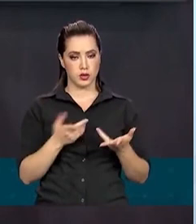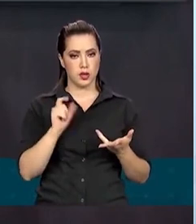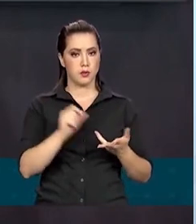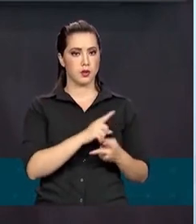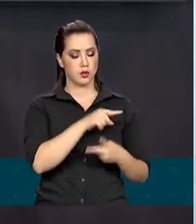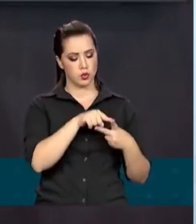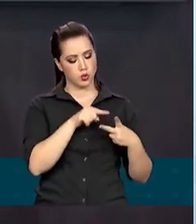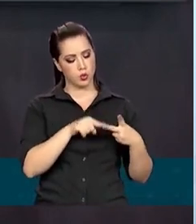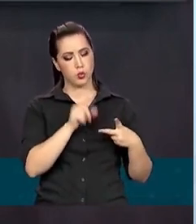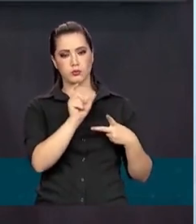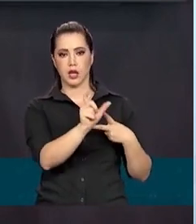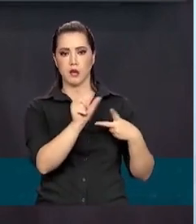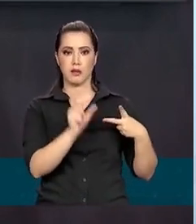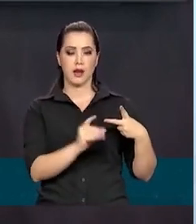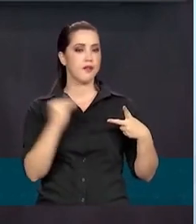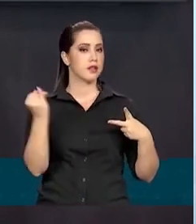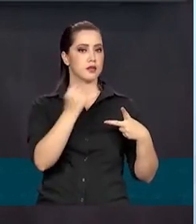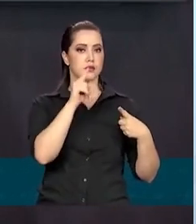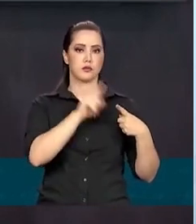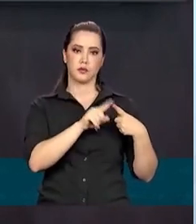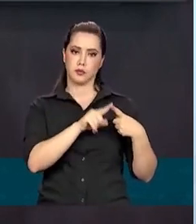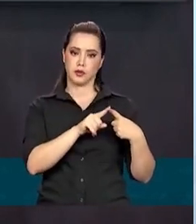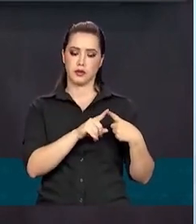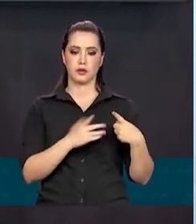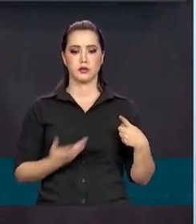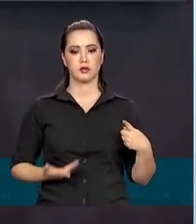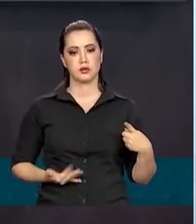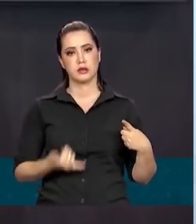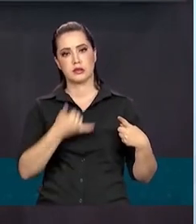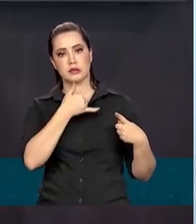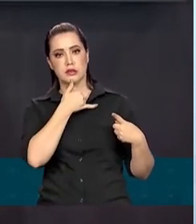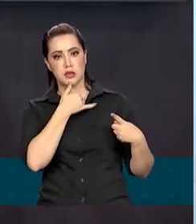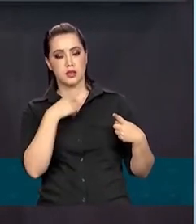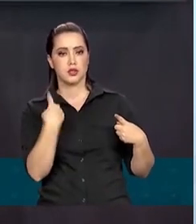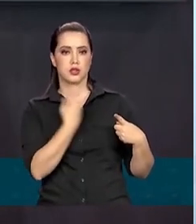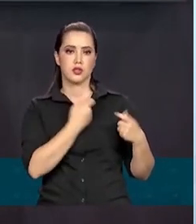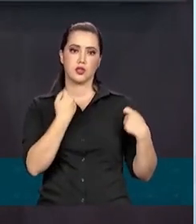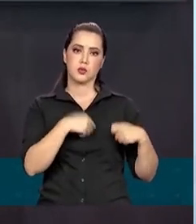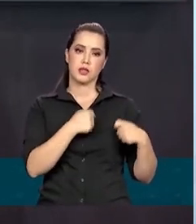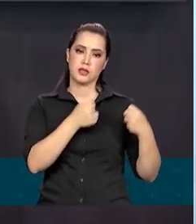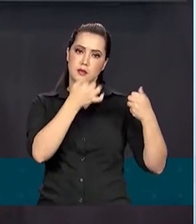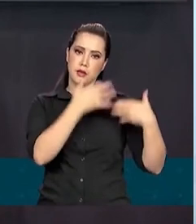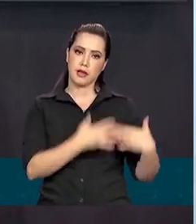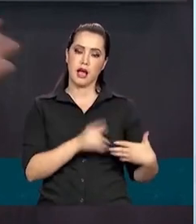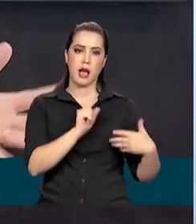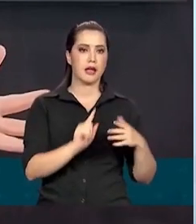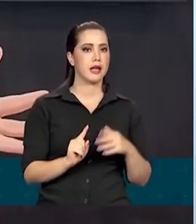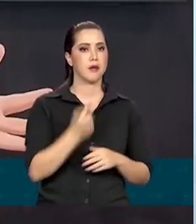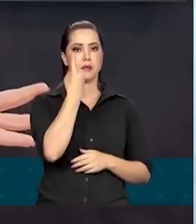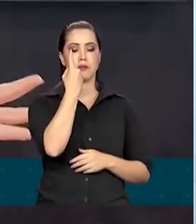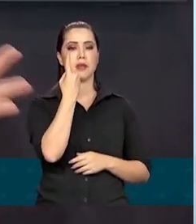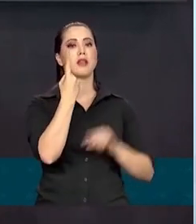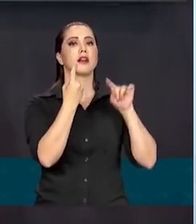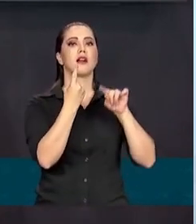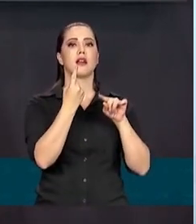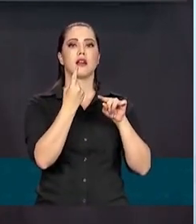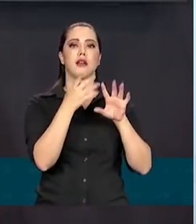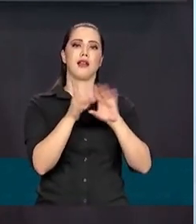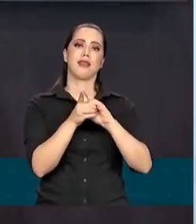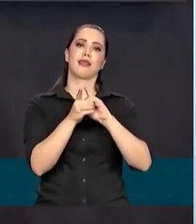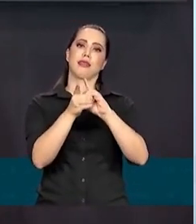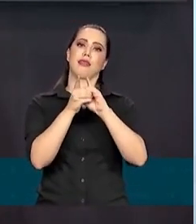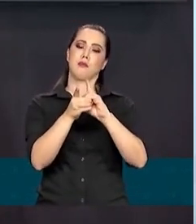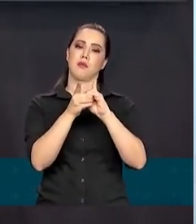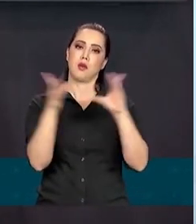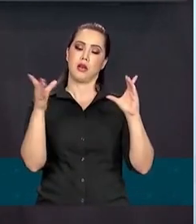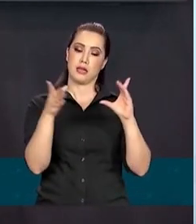nessa partitura 2 palavras que são essenciais. Lamentavelmente, temos que voltar a falar que a primeira e absoluta é democracia.